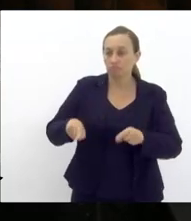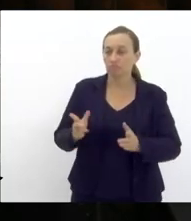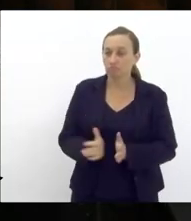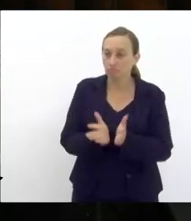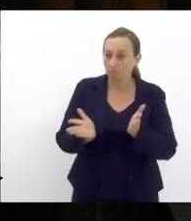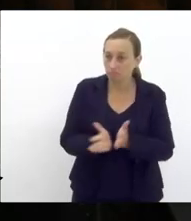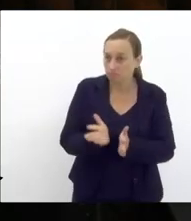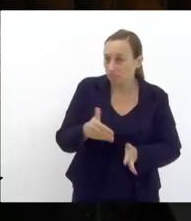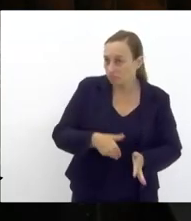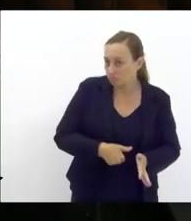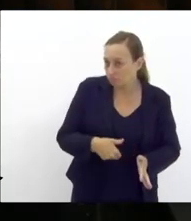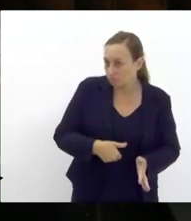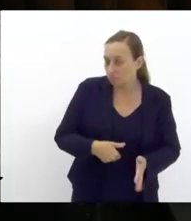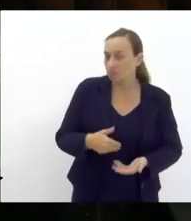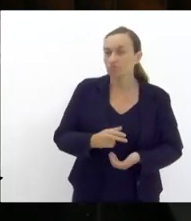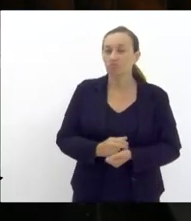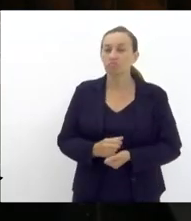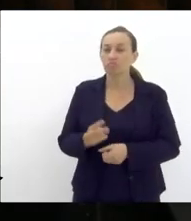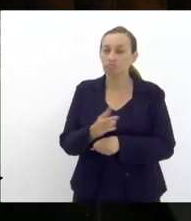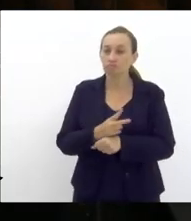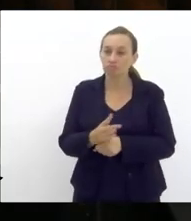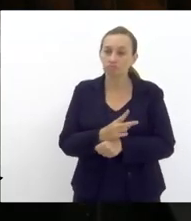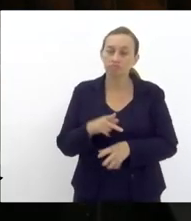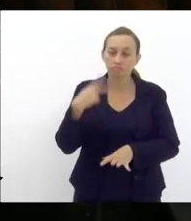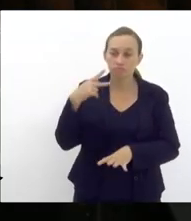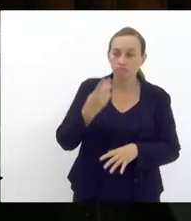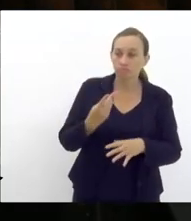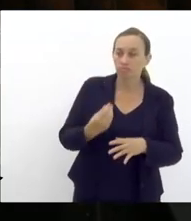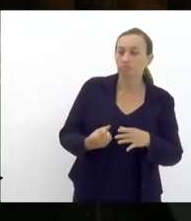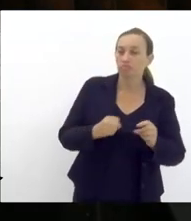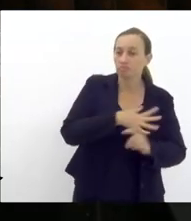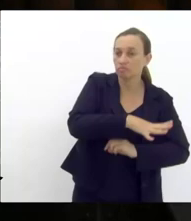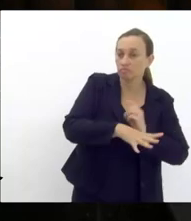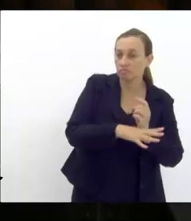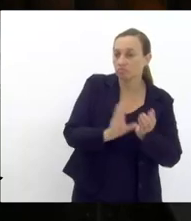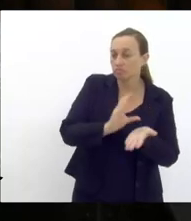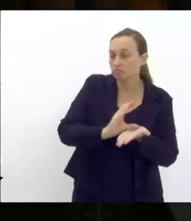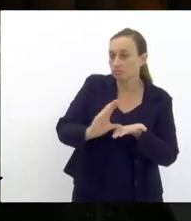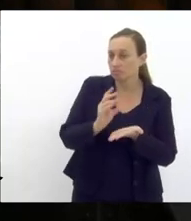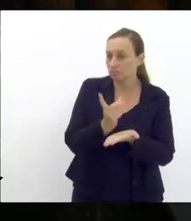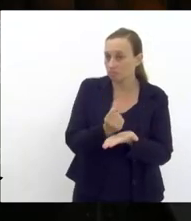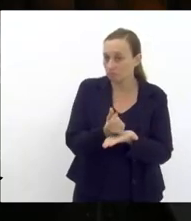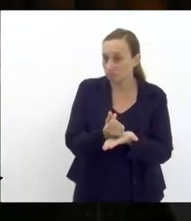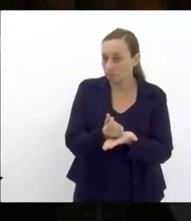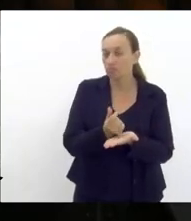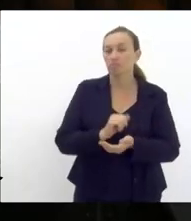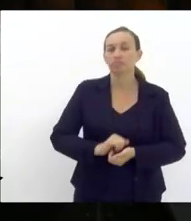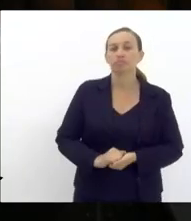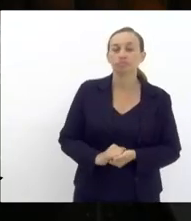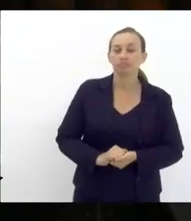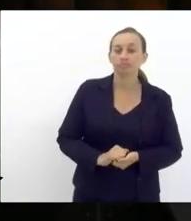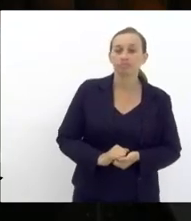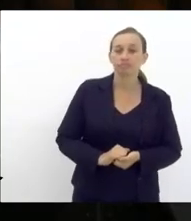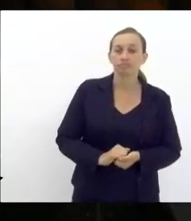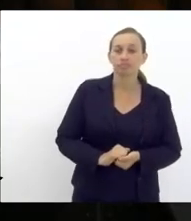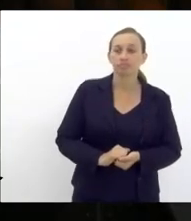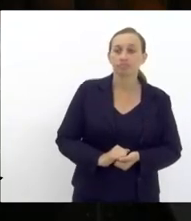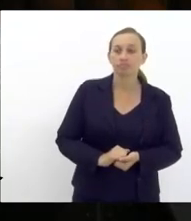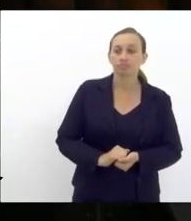a fome e buscar políticas sociais no orçamento para que essa